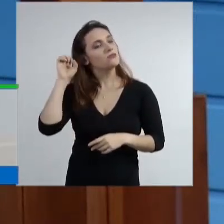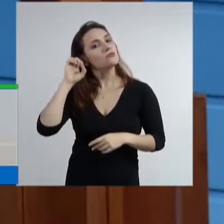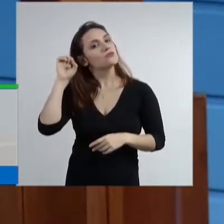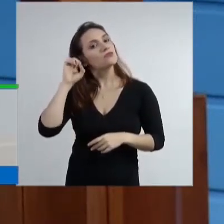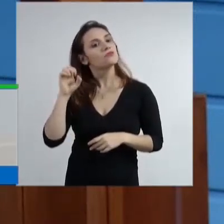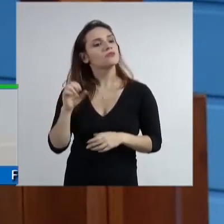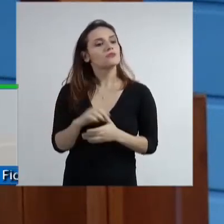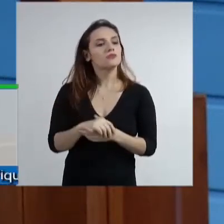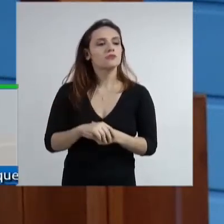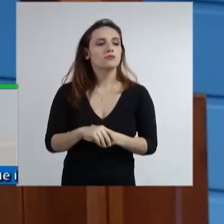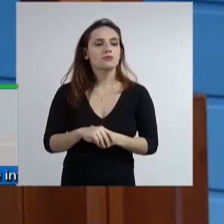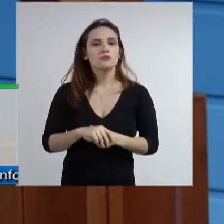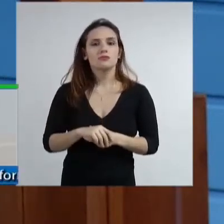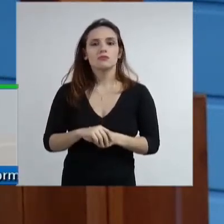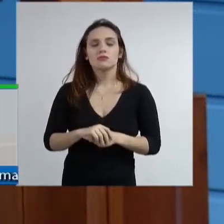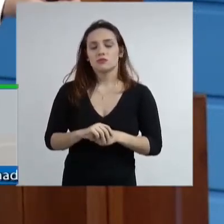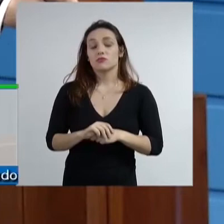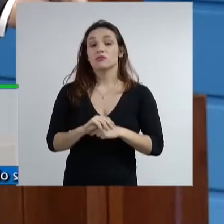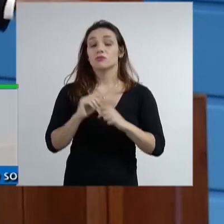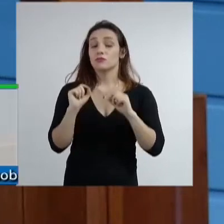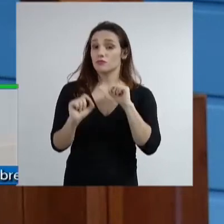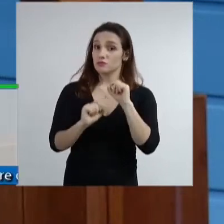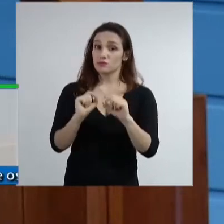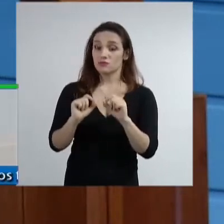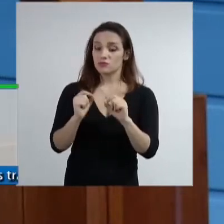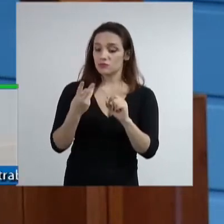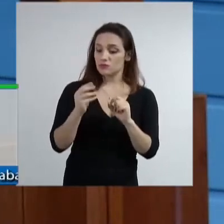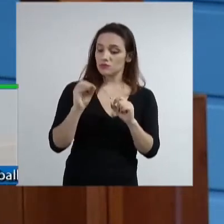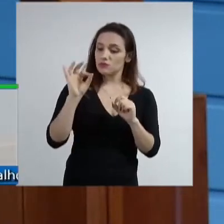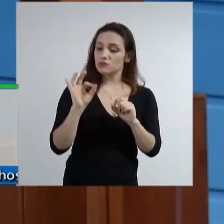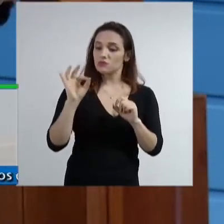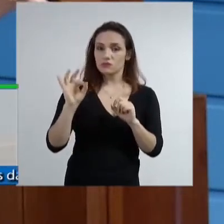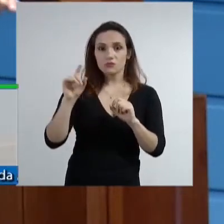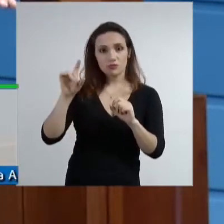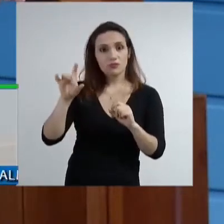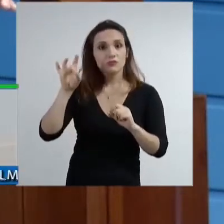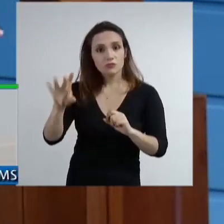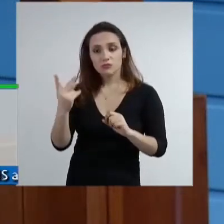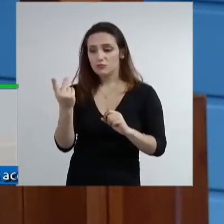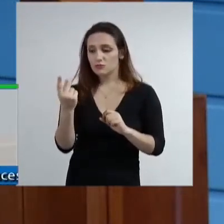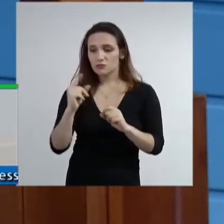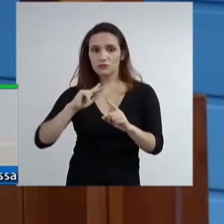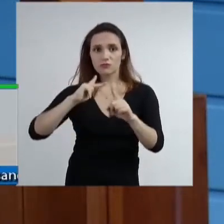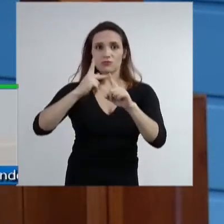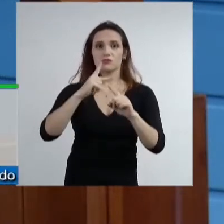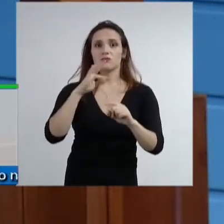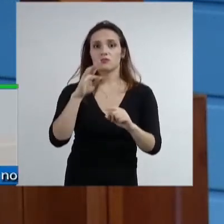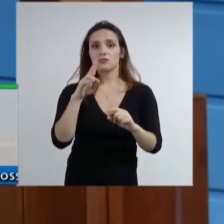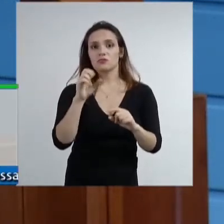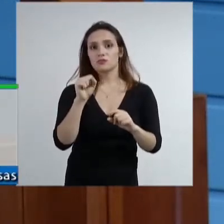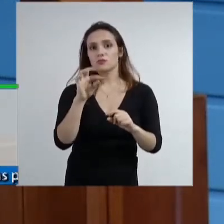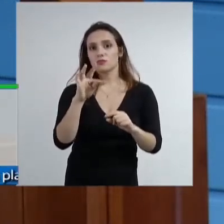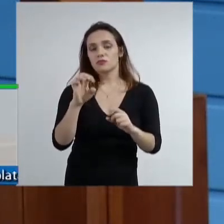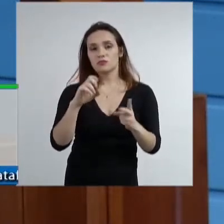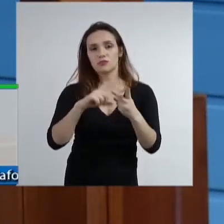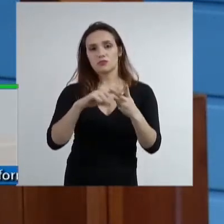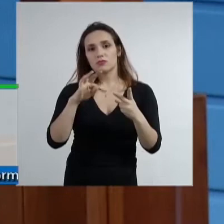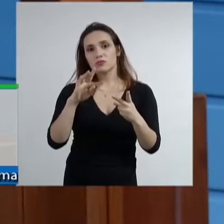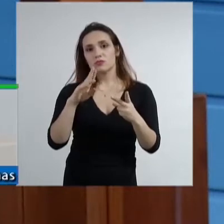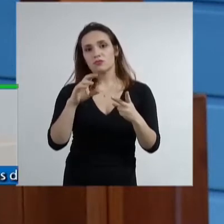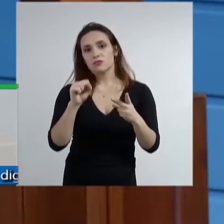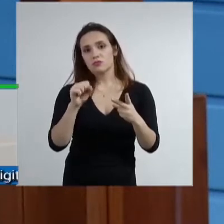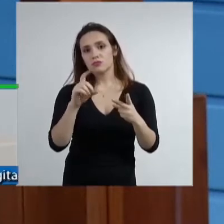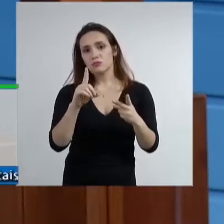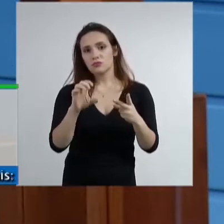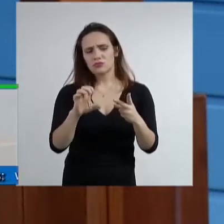30% aproximadamente da conta do contribuinte é a TUSD e a TUST, que é a tarifa de distribuição de energia elétrica.